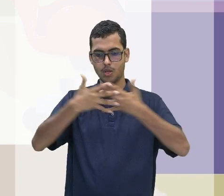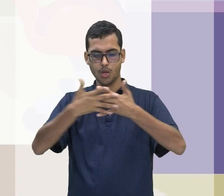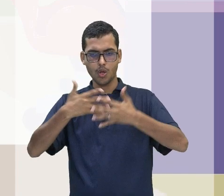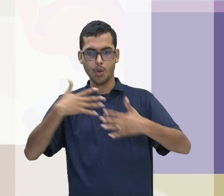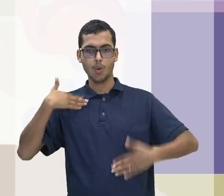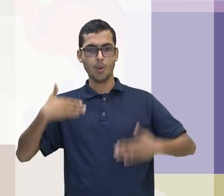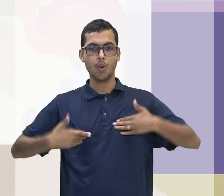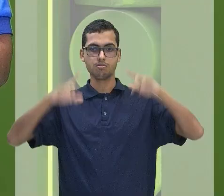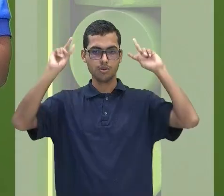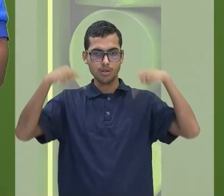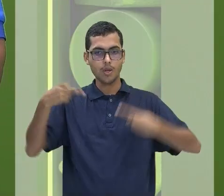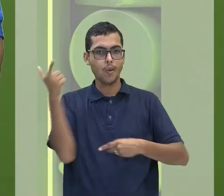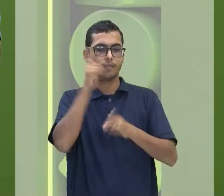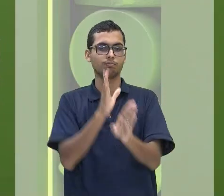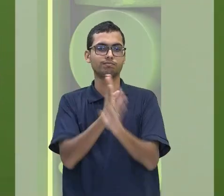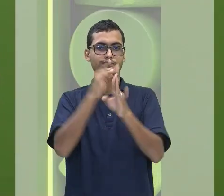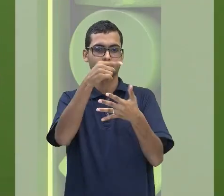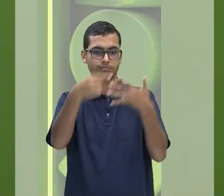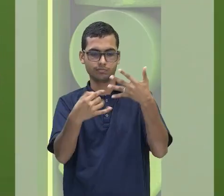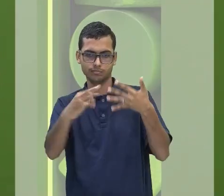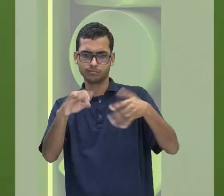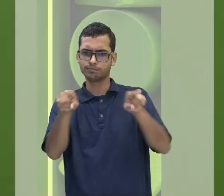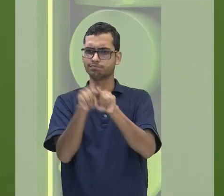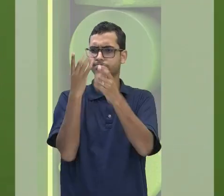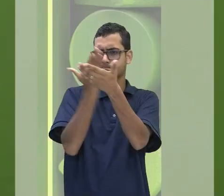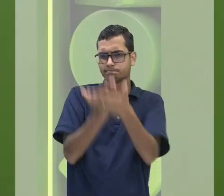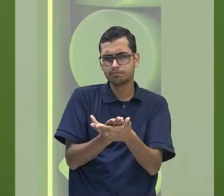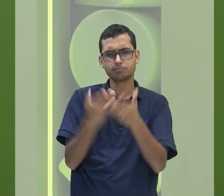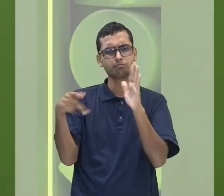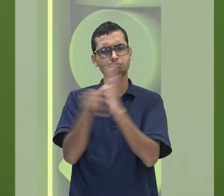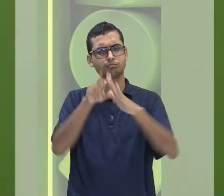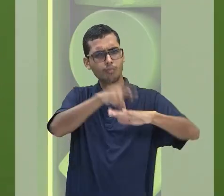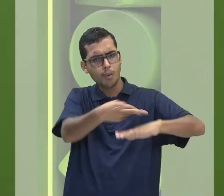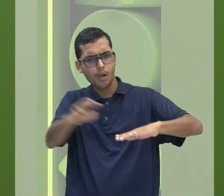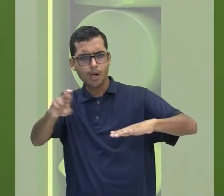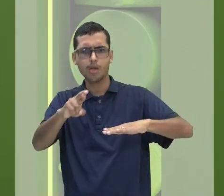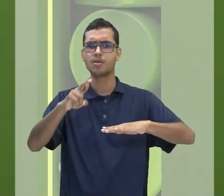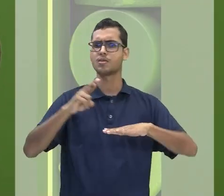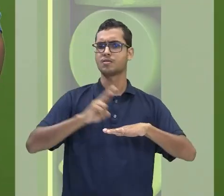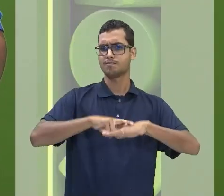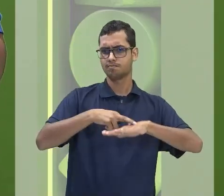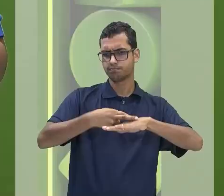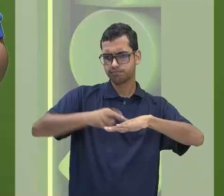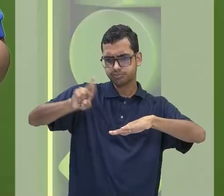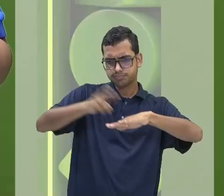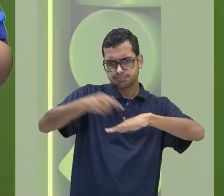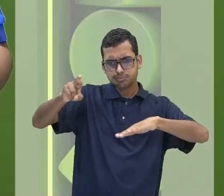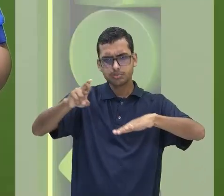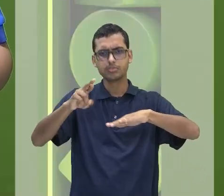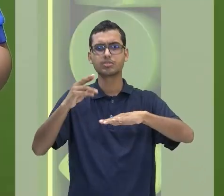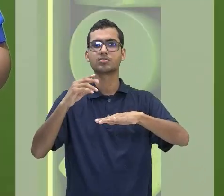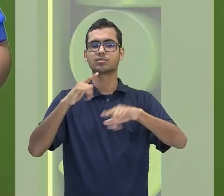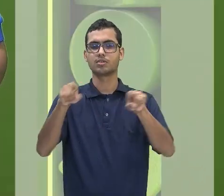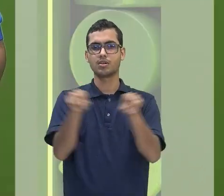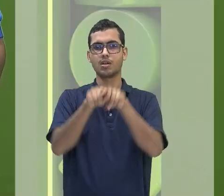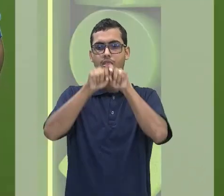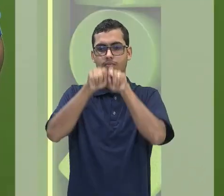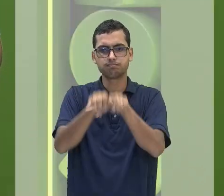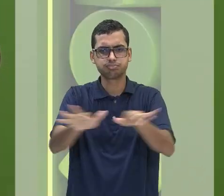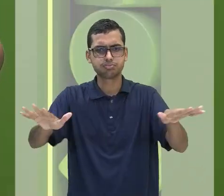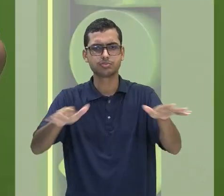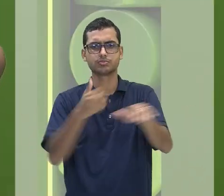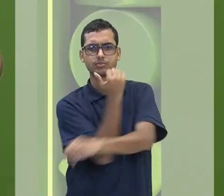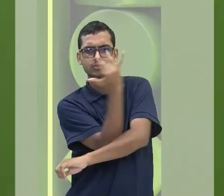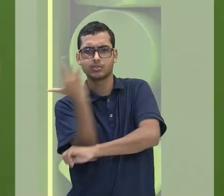corpo humano. Bem, nós vimos aí que a radiação, ela se propaga no meio ambiente, pode ser